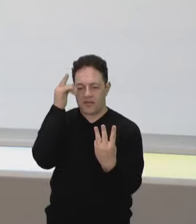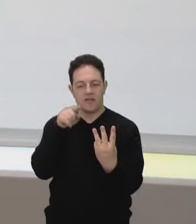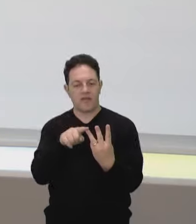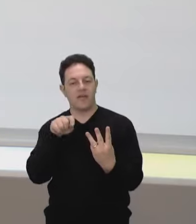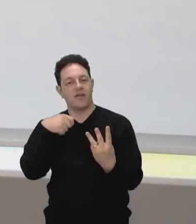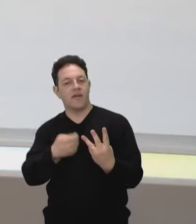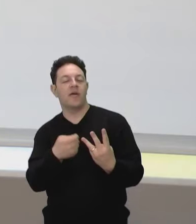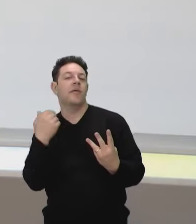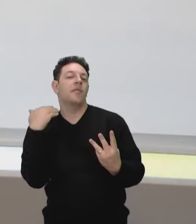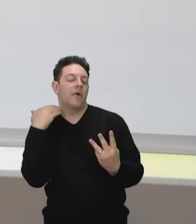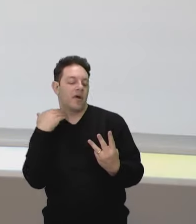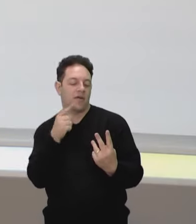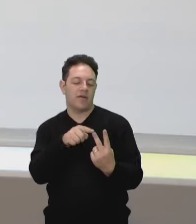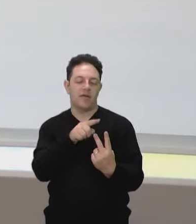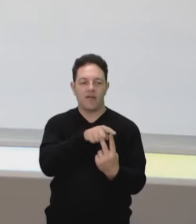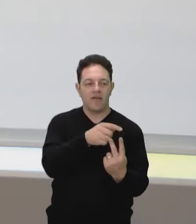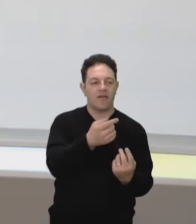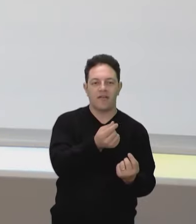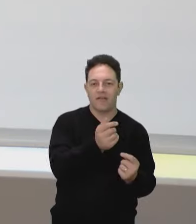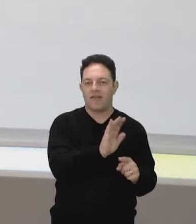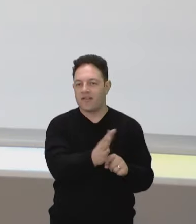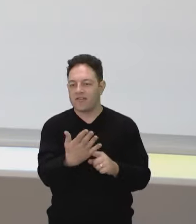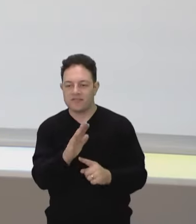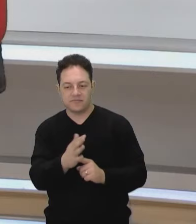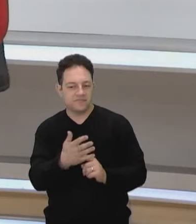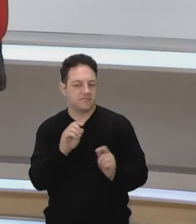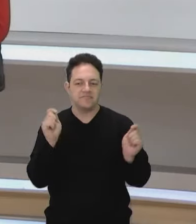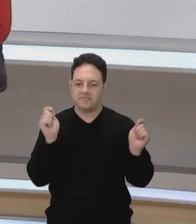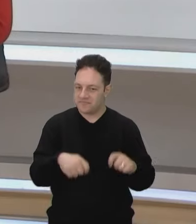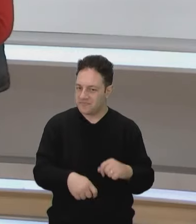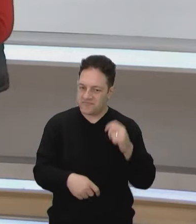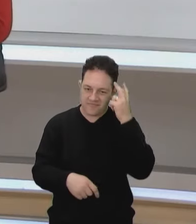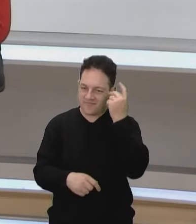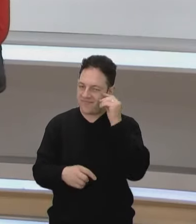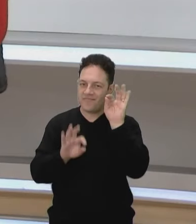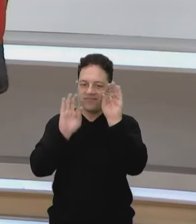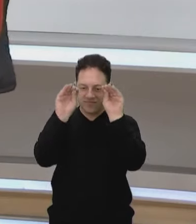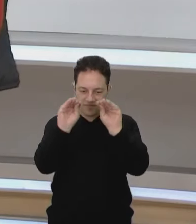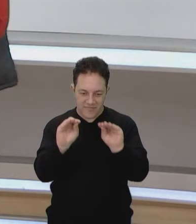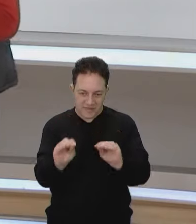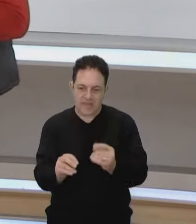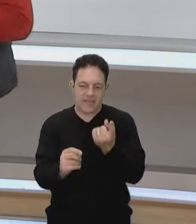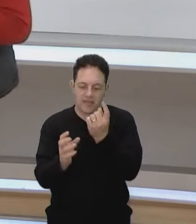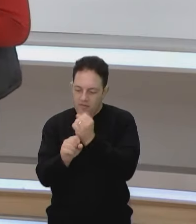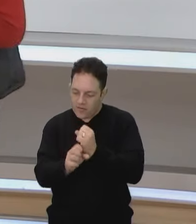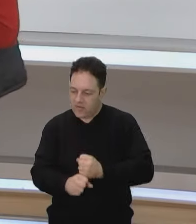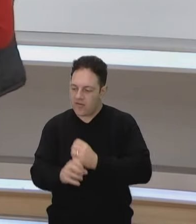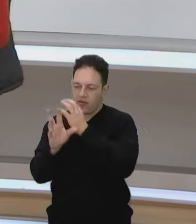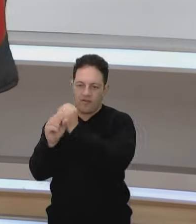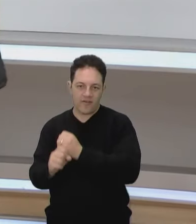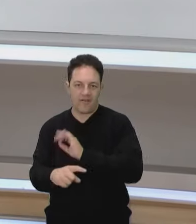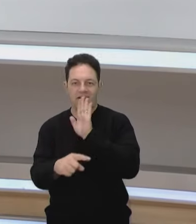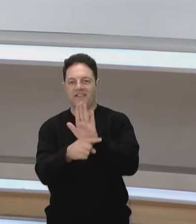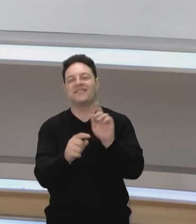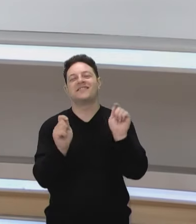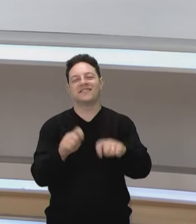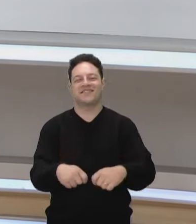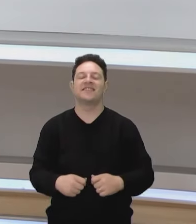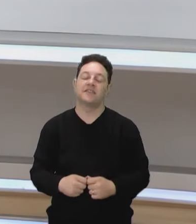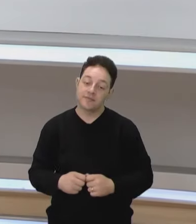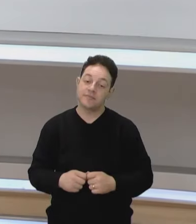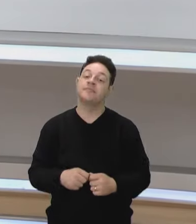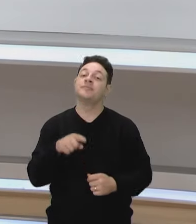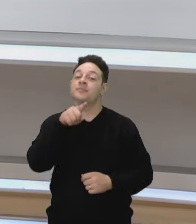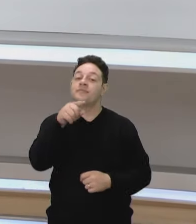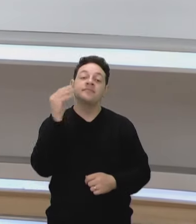aí o banco para ir trocando os dinheirinhos ou fazendo aqui as contas no papel. Então, explore